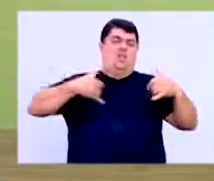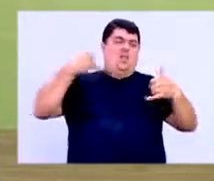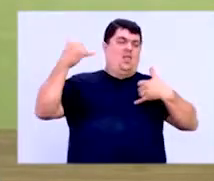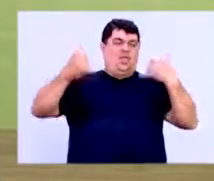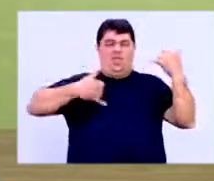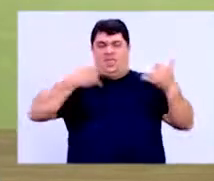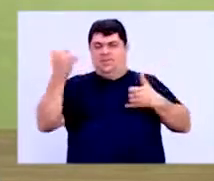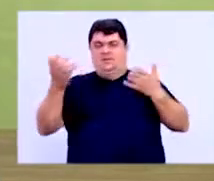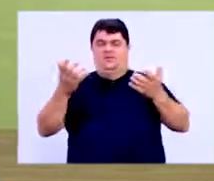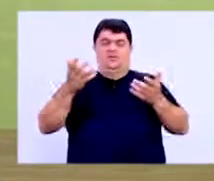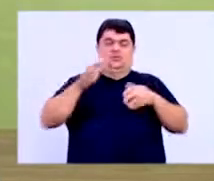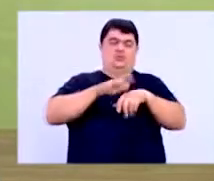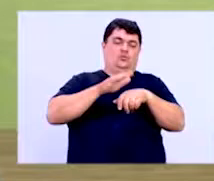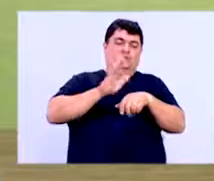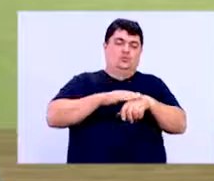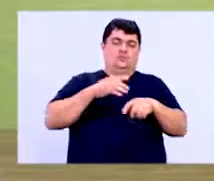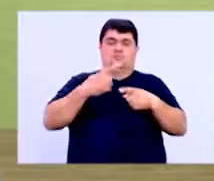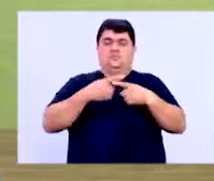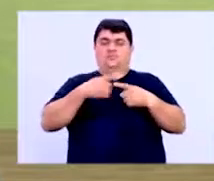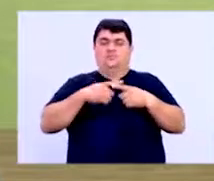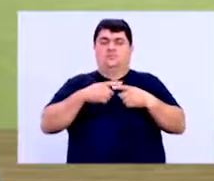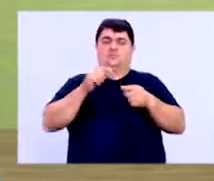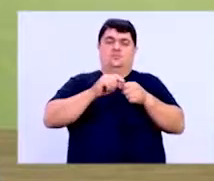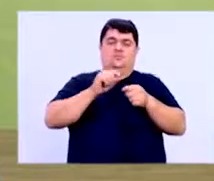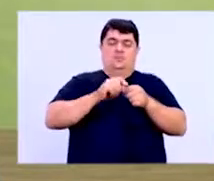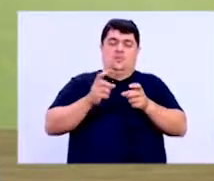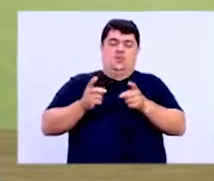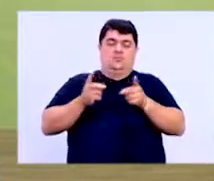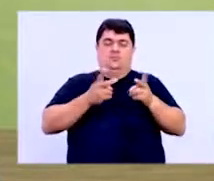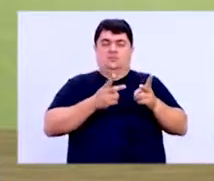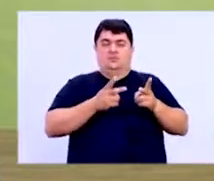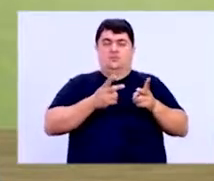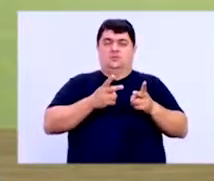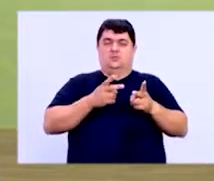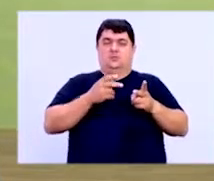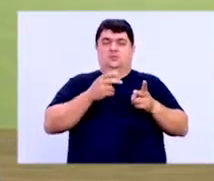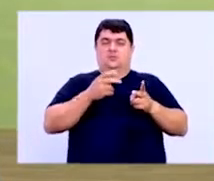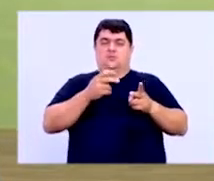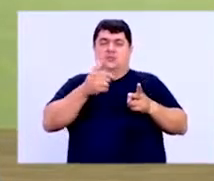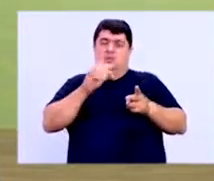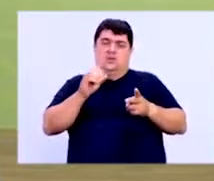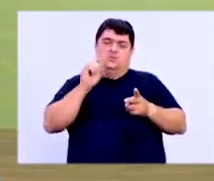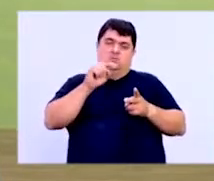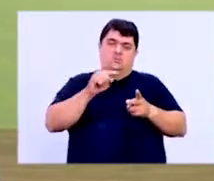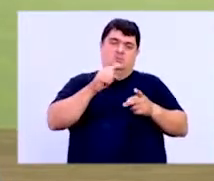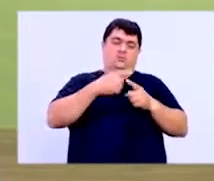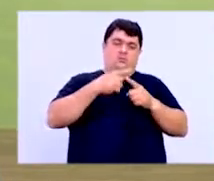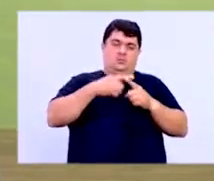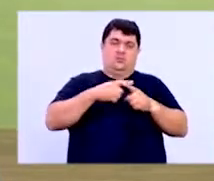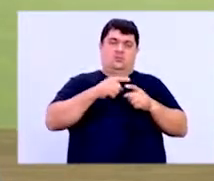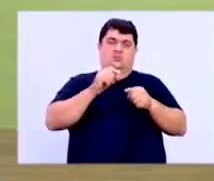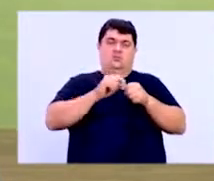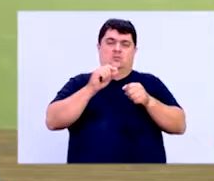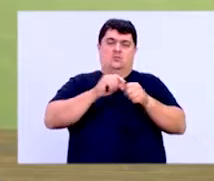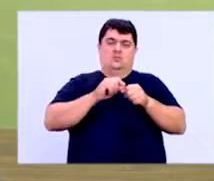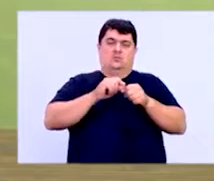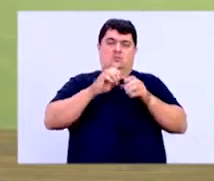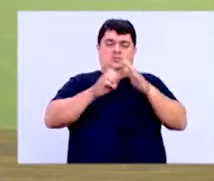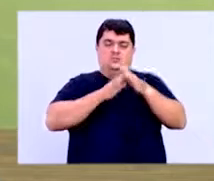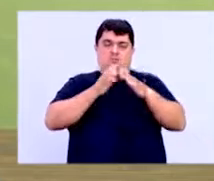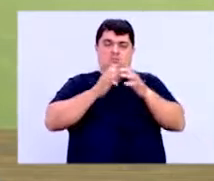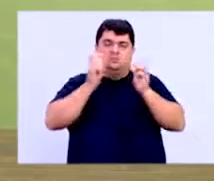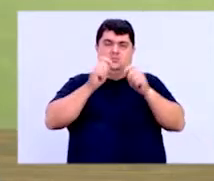todo, indicar que deve-se vender uma quantidade X de calçados para que a empresa